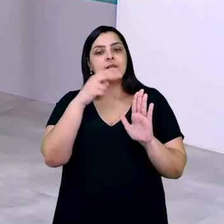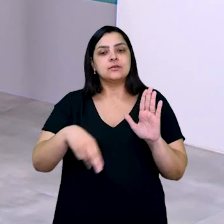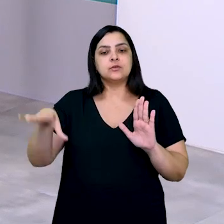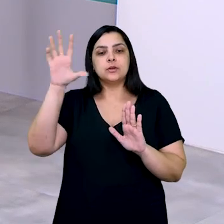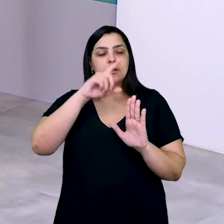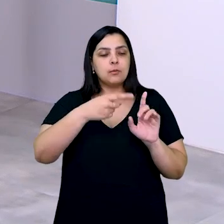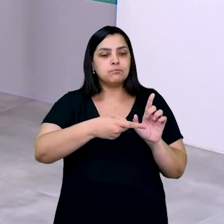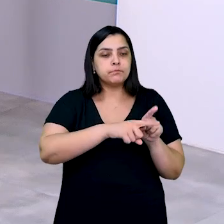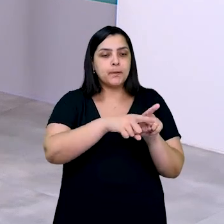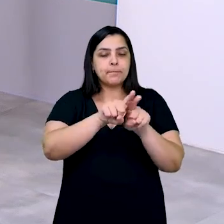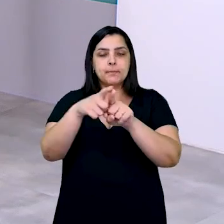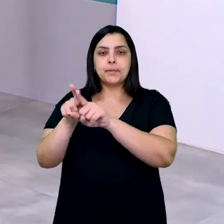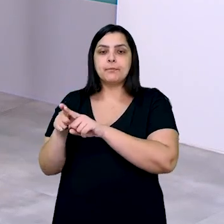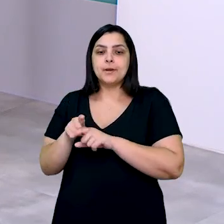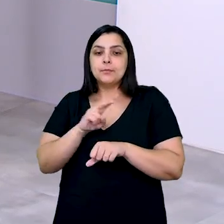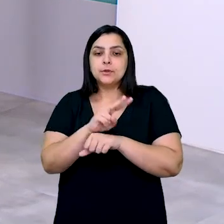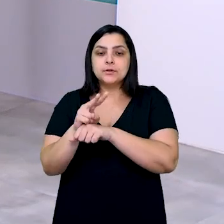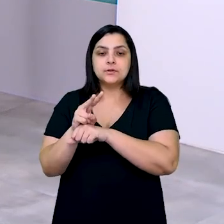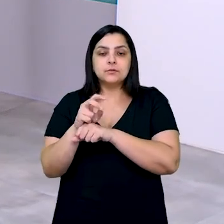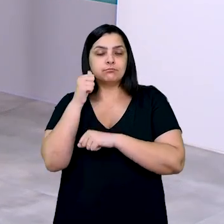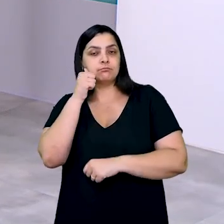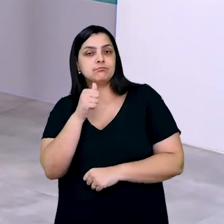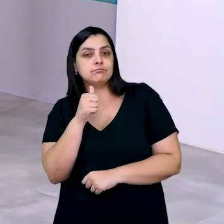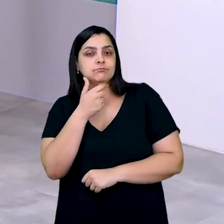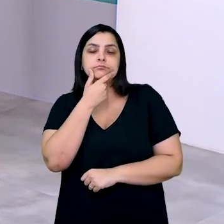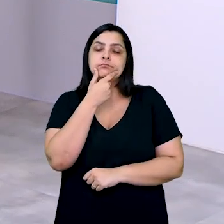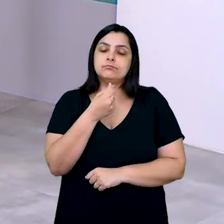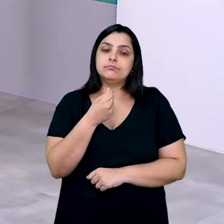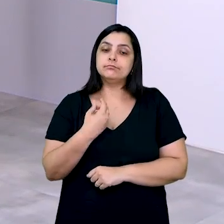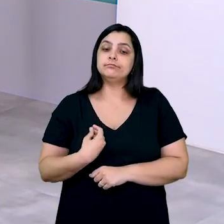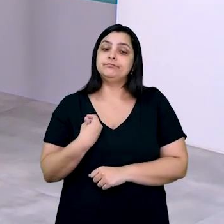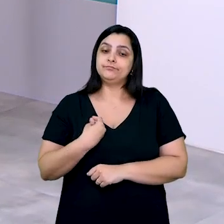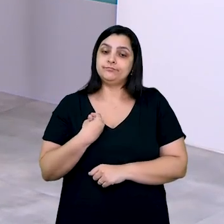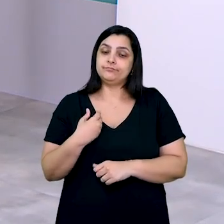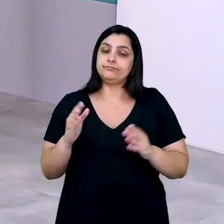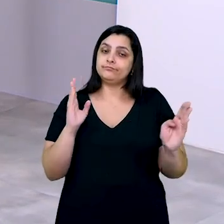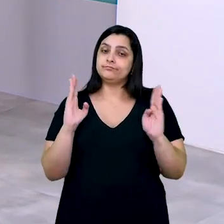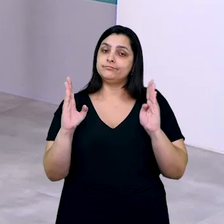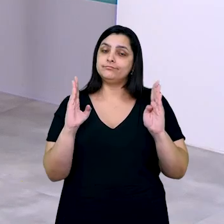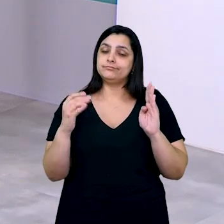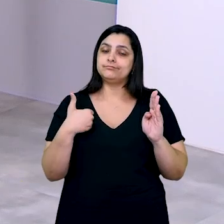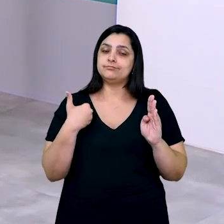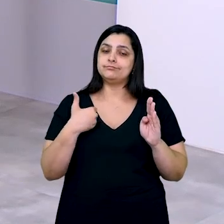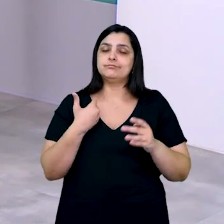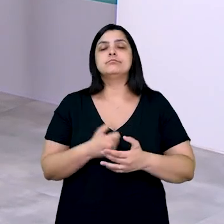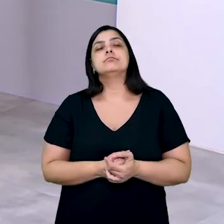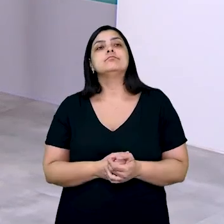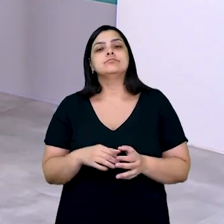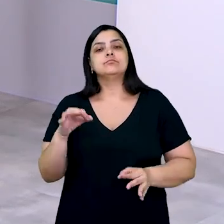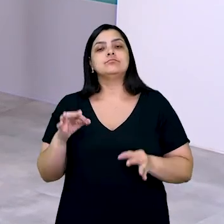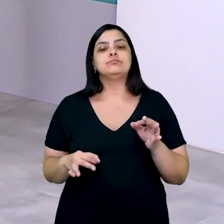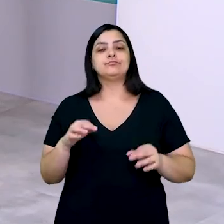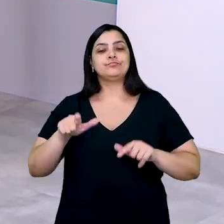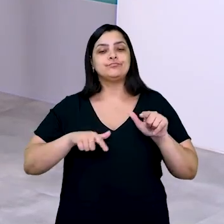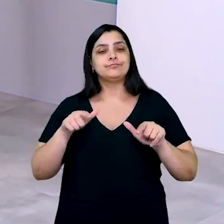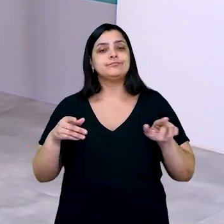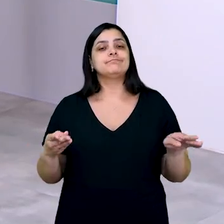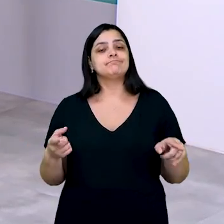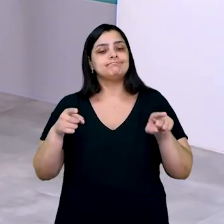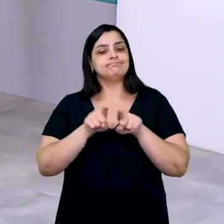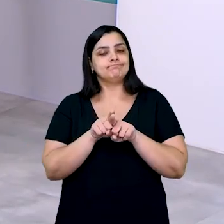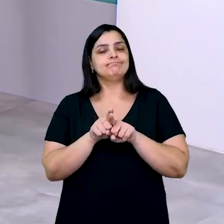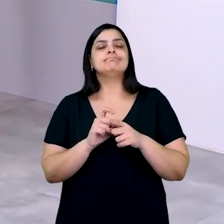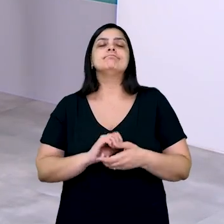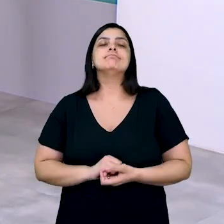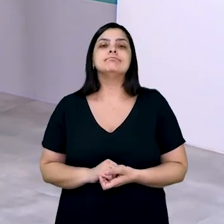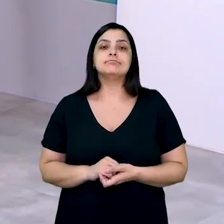reúne centenas de instituições para proteger meninas e meninos que estão nessa faixa etária. E a Justiça do Trabalho, Anderson,